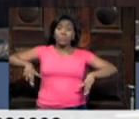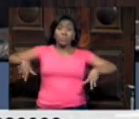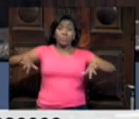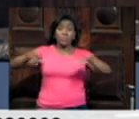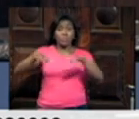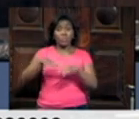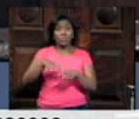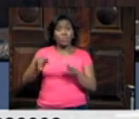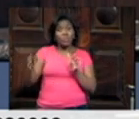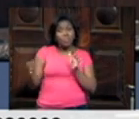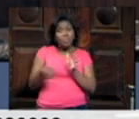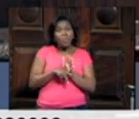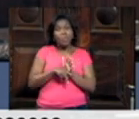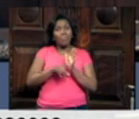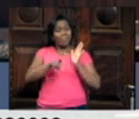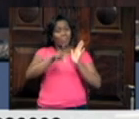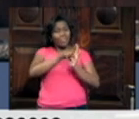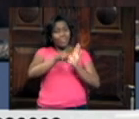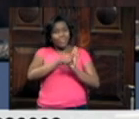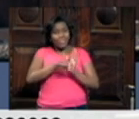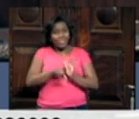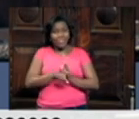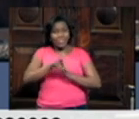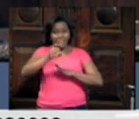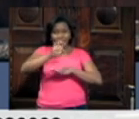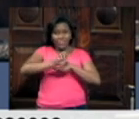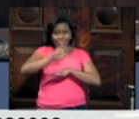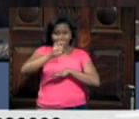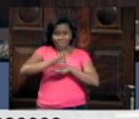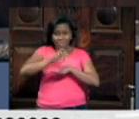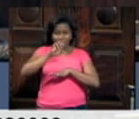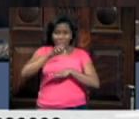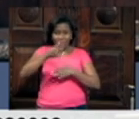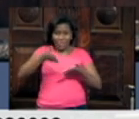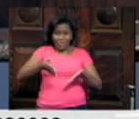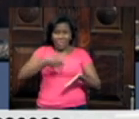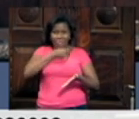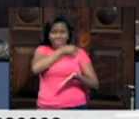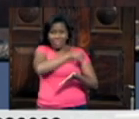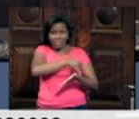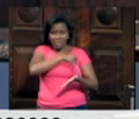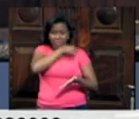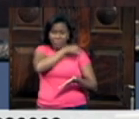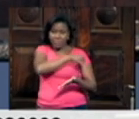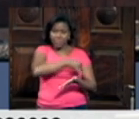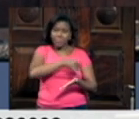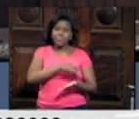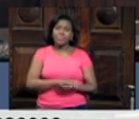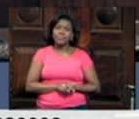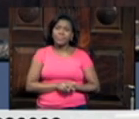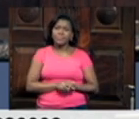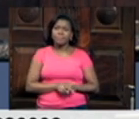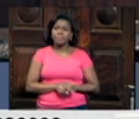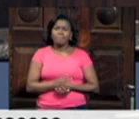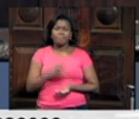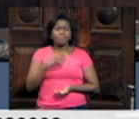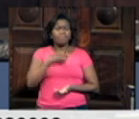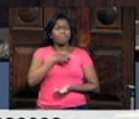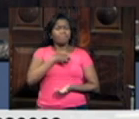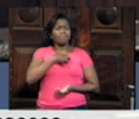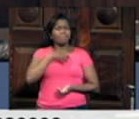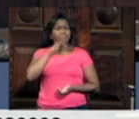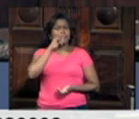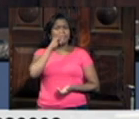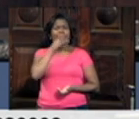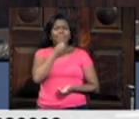do Legislativo Estadual do Rio de Janeiro. É lamentável o que